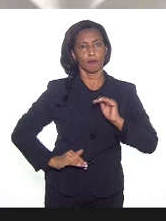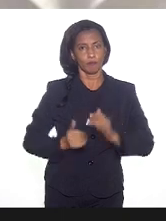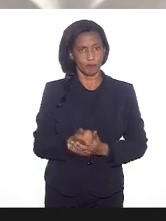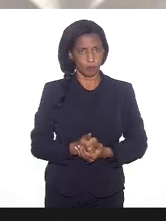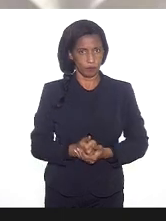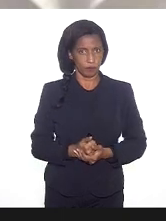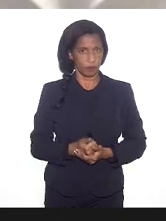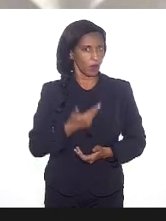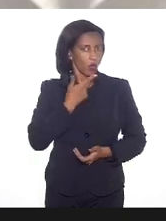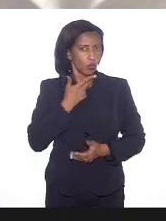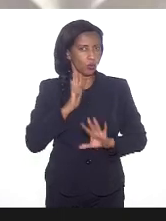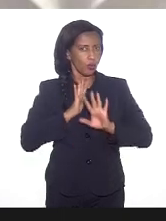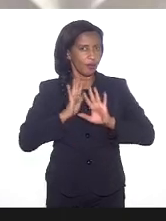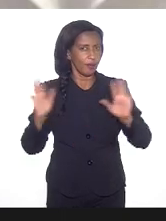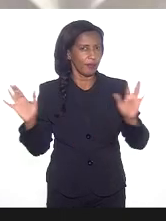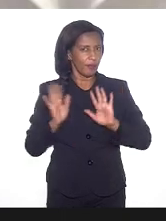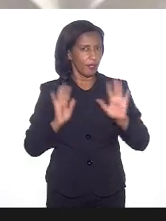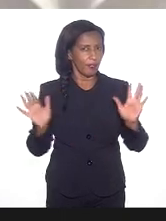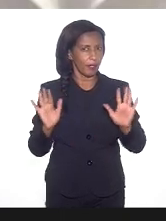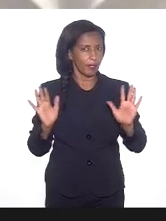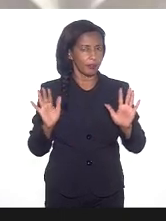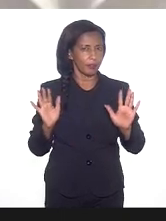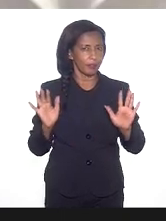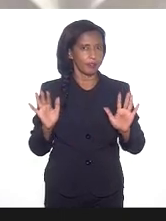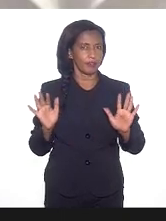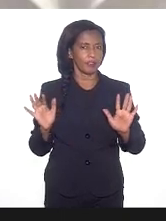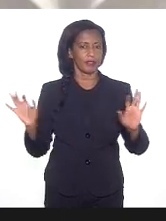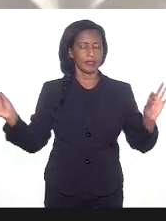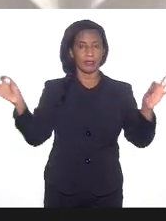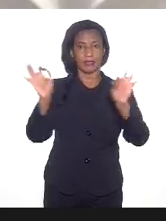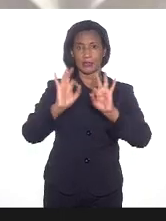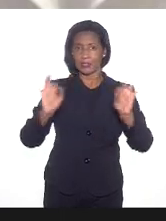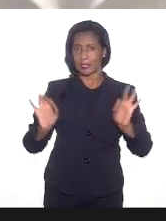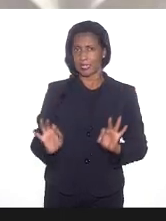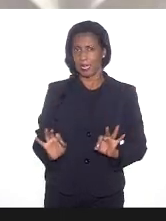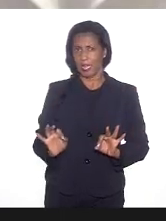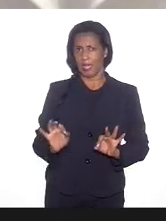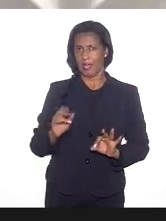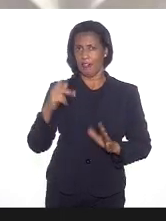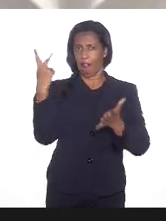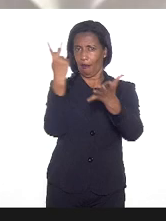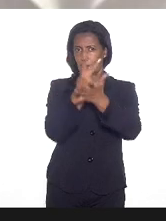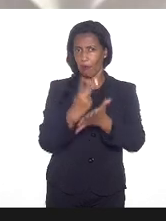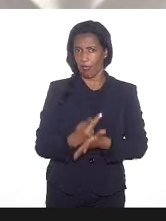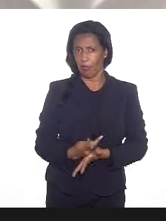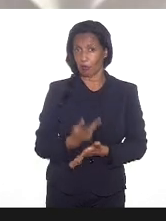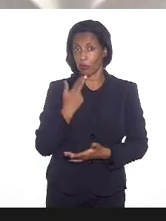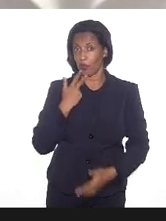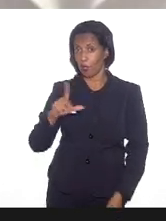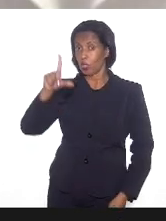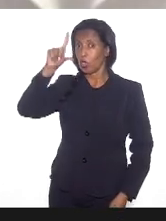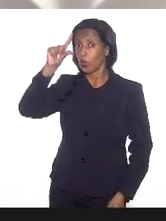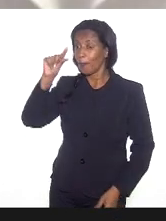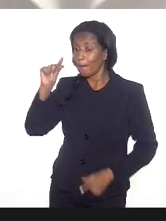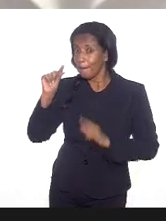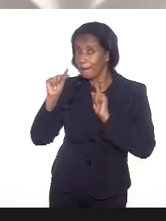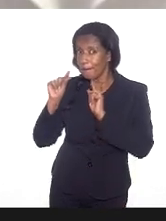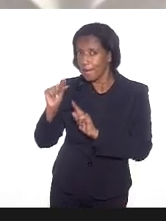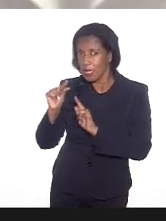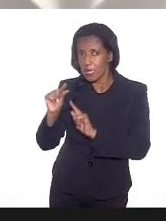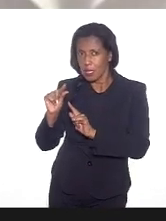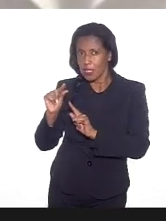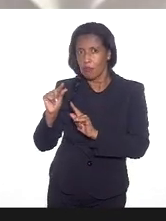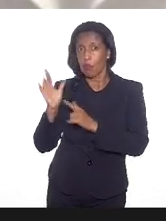Não estou falando aqui, não estou imputando a ninguém uma conduta criminosa, estou falando que, no mínimo, considerando os dados que